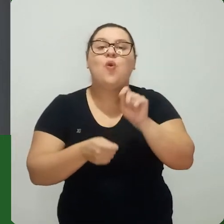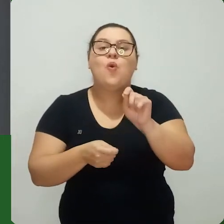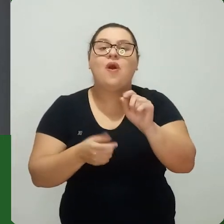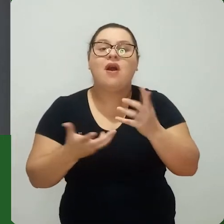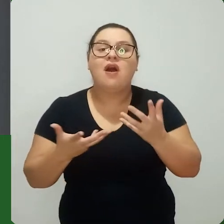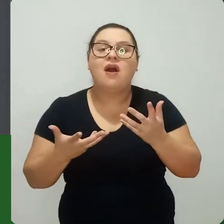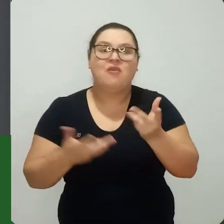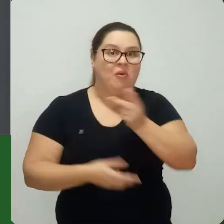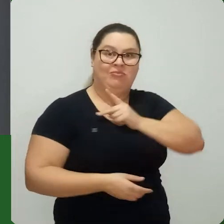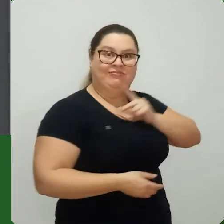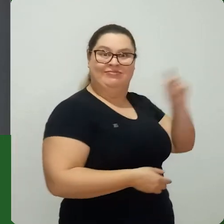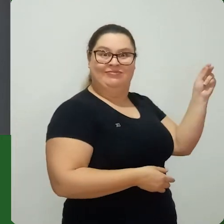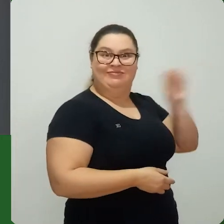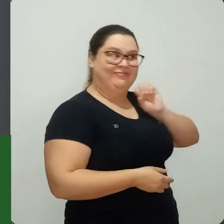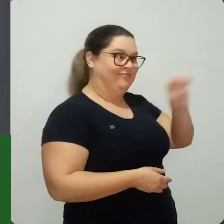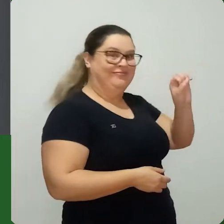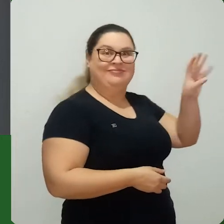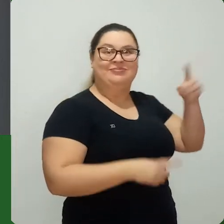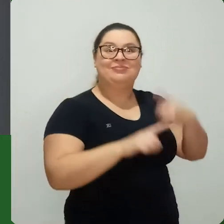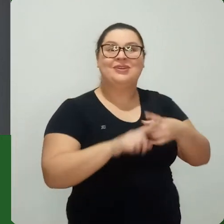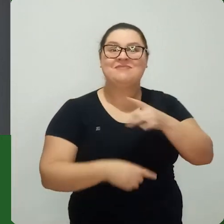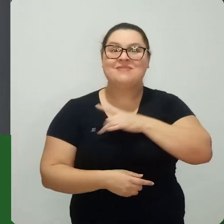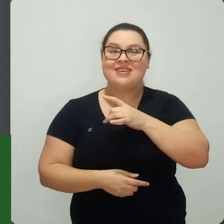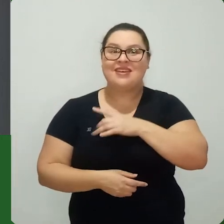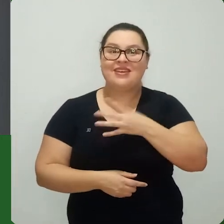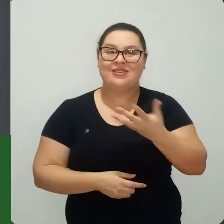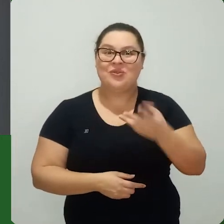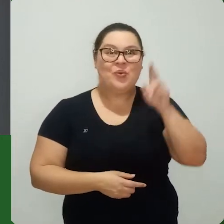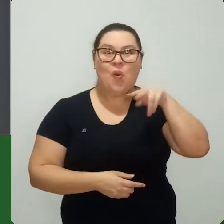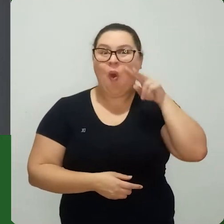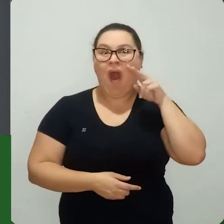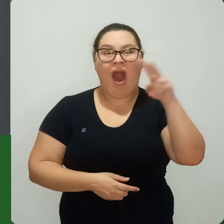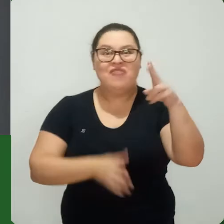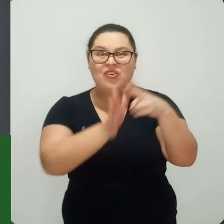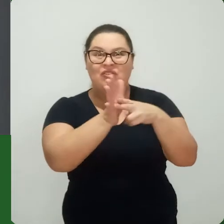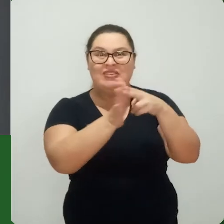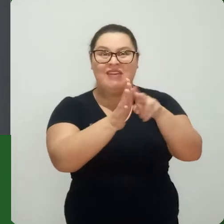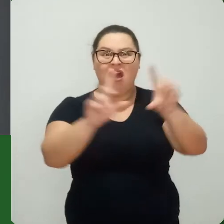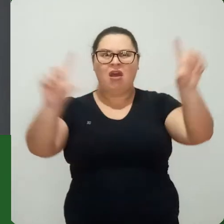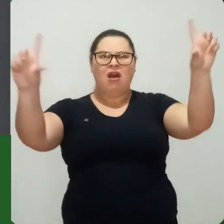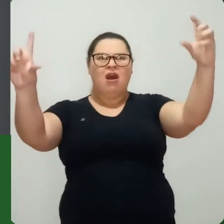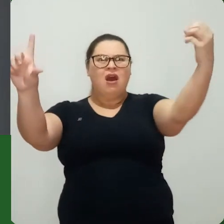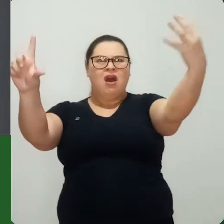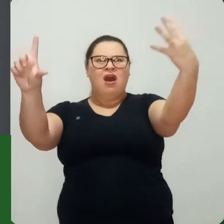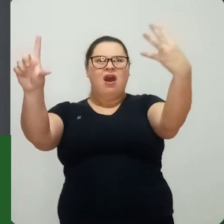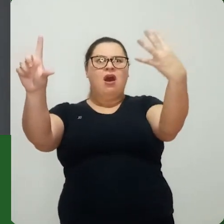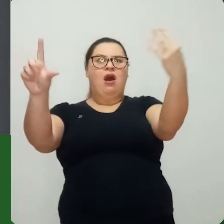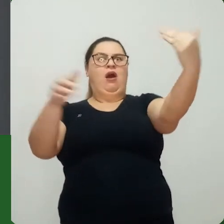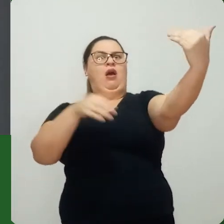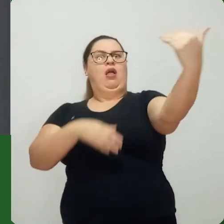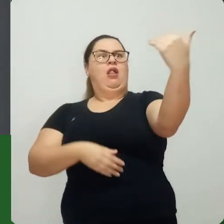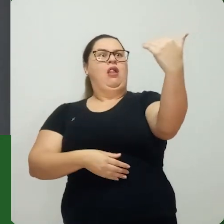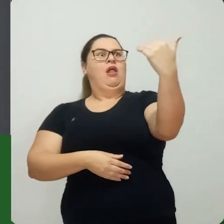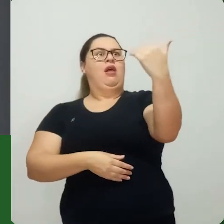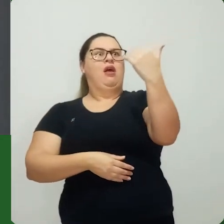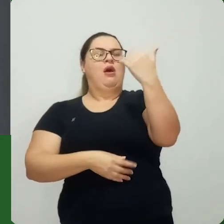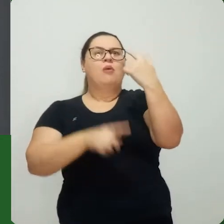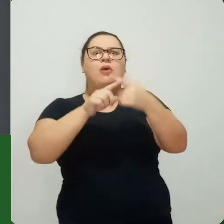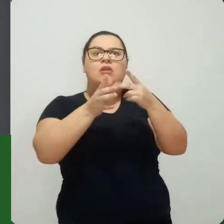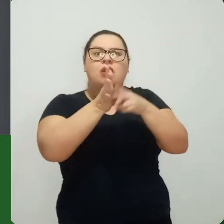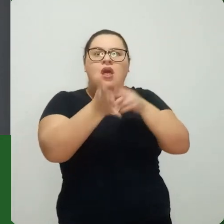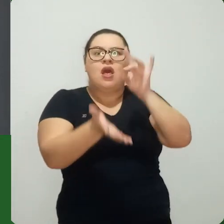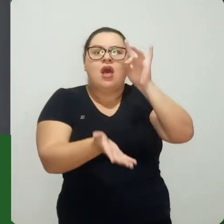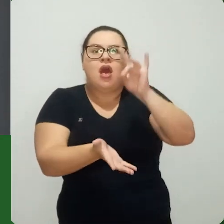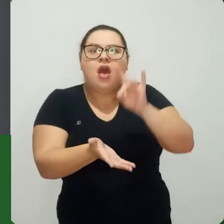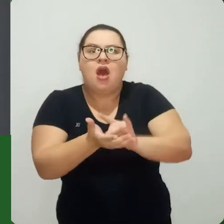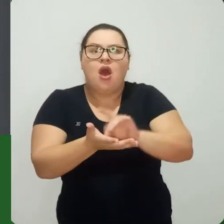medo. Porque você nunca viu aquilo antes. Porque todo trem que você conhecia era um trem real. Era um trem que se chegasse tão perto quanto aquele, ia